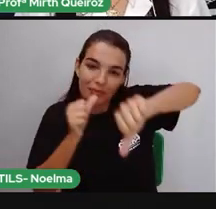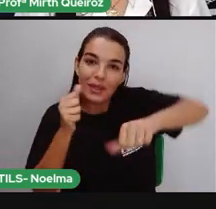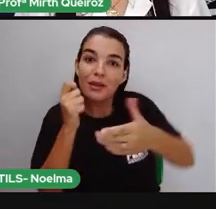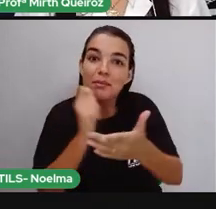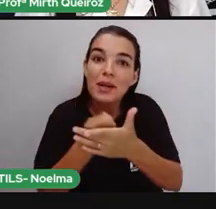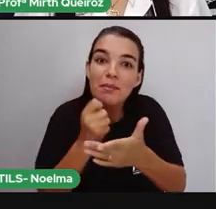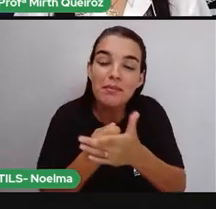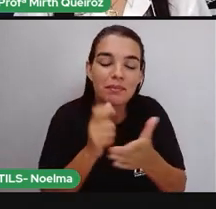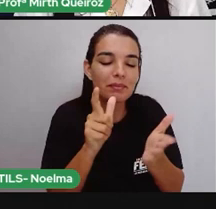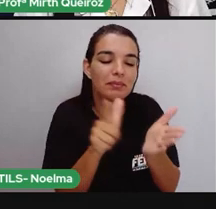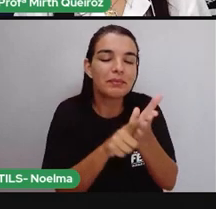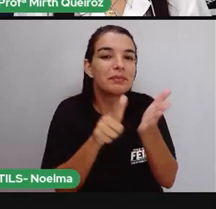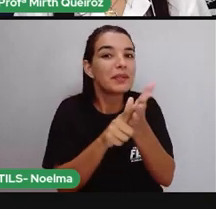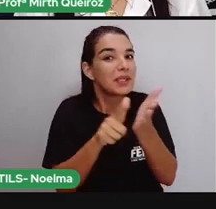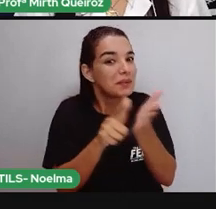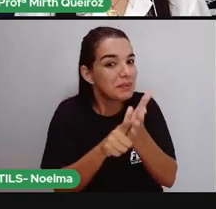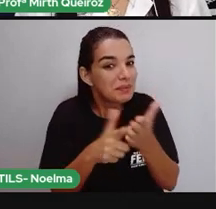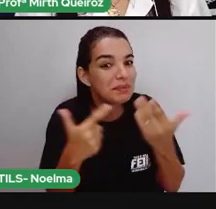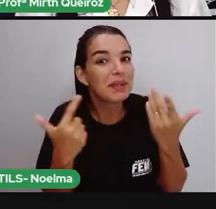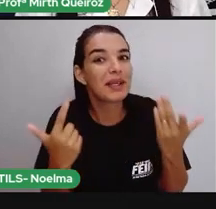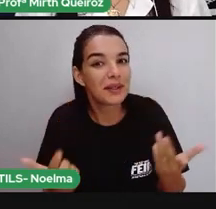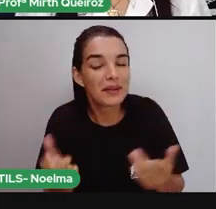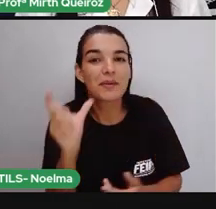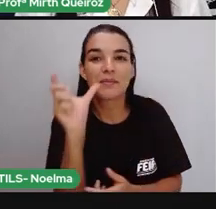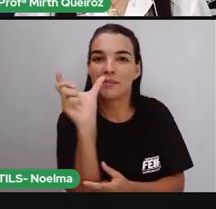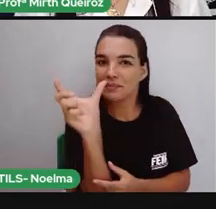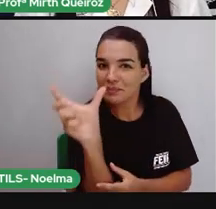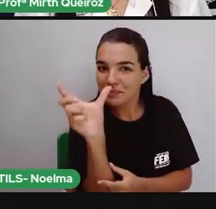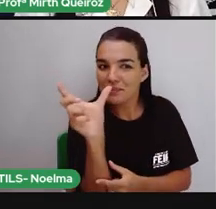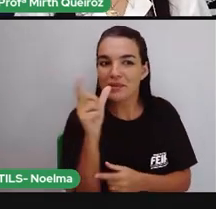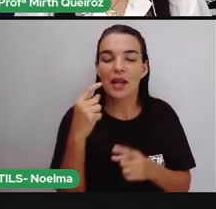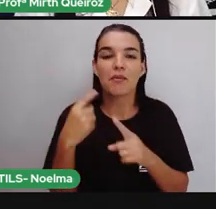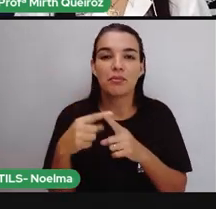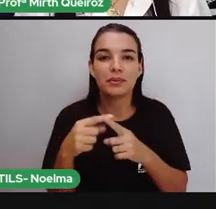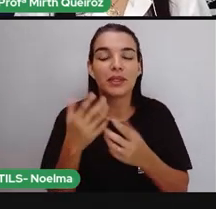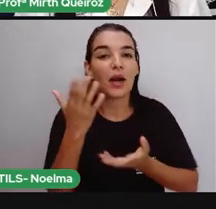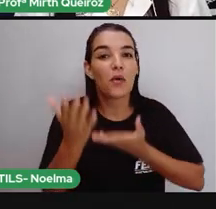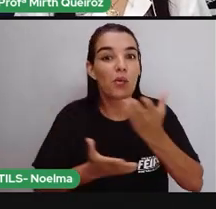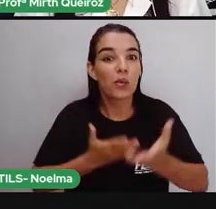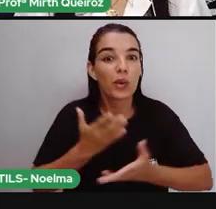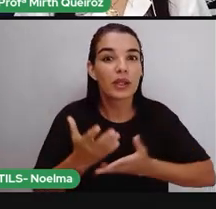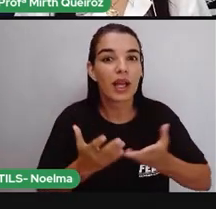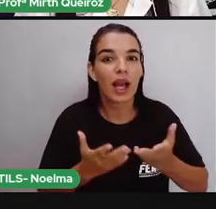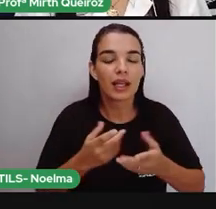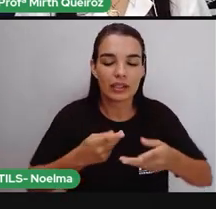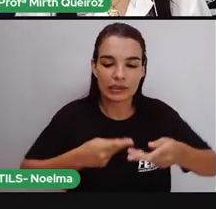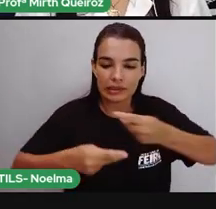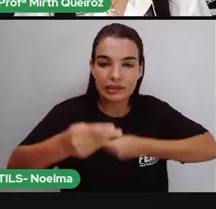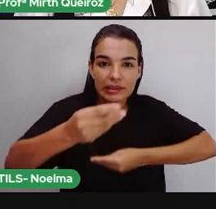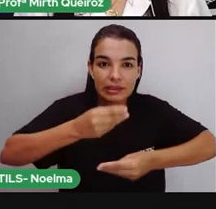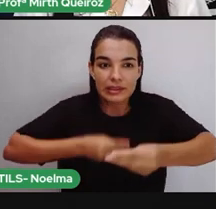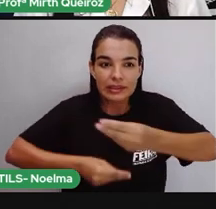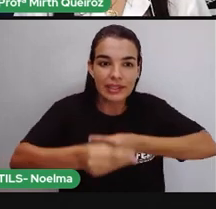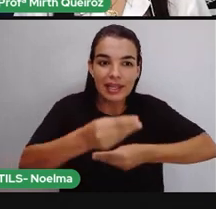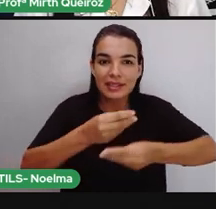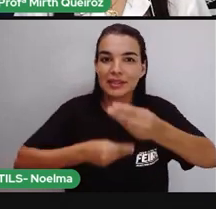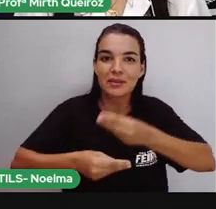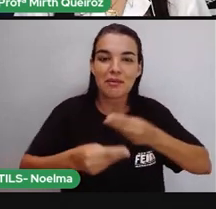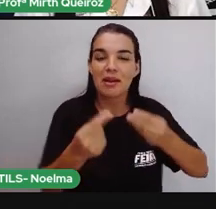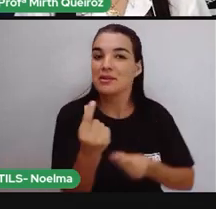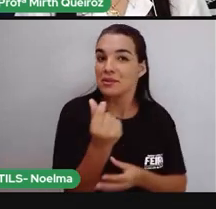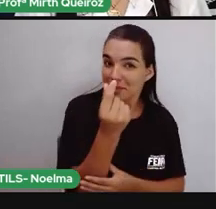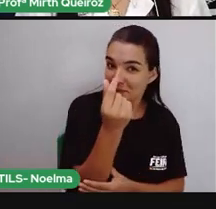pagamentos utilizando essas cédulas para cuidar da circulação dessas